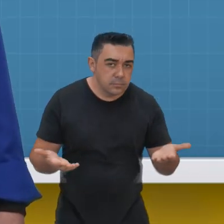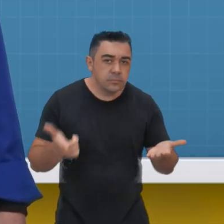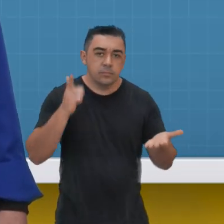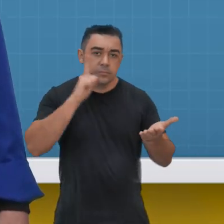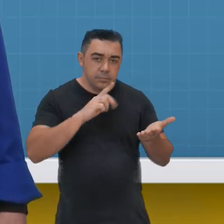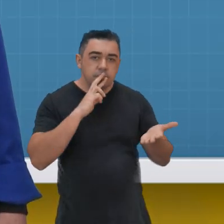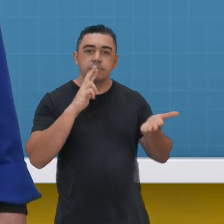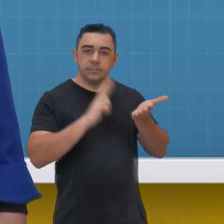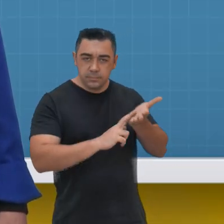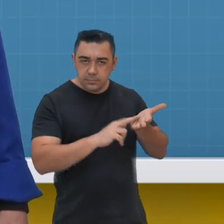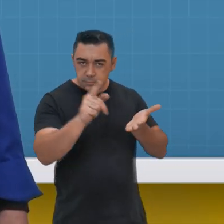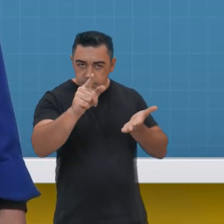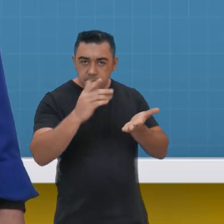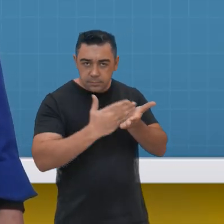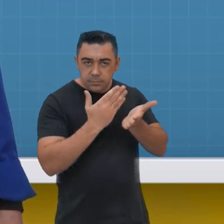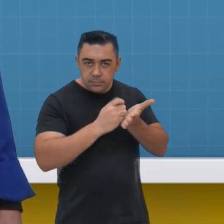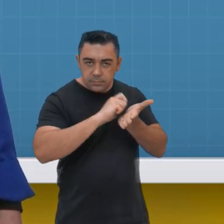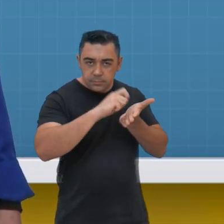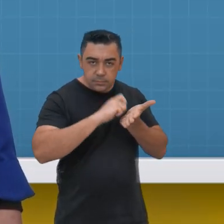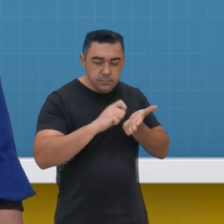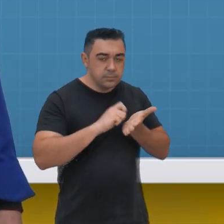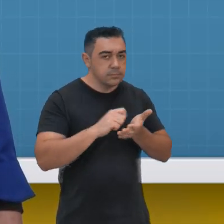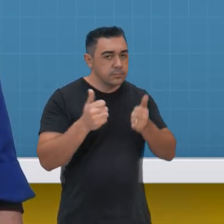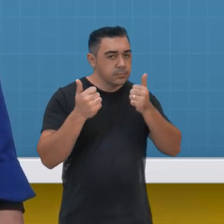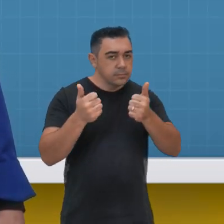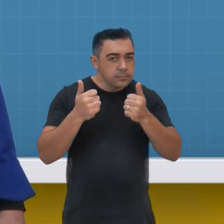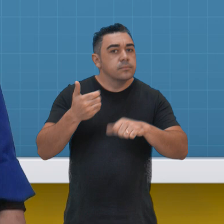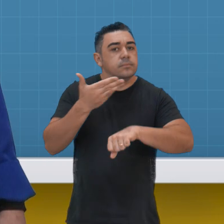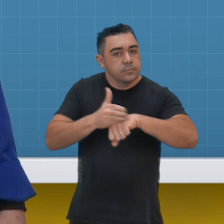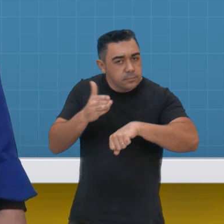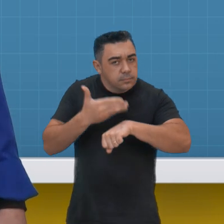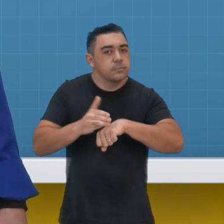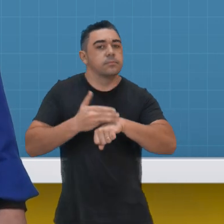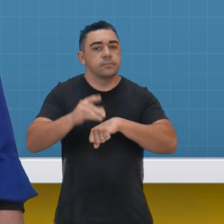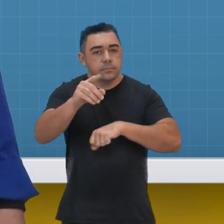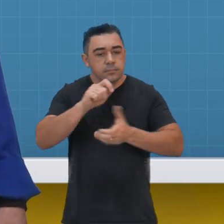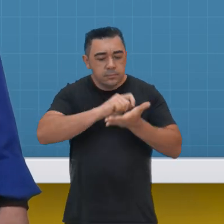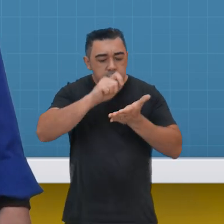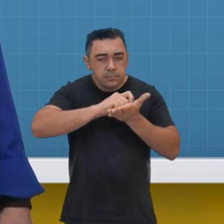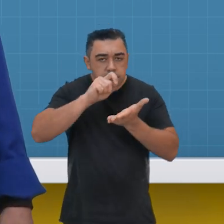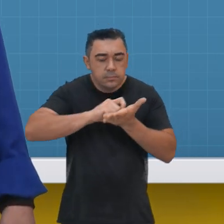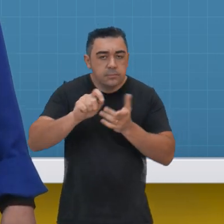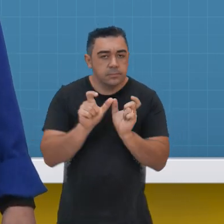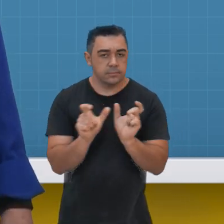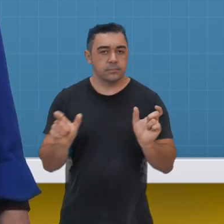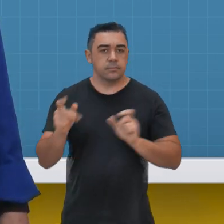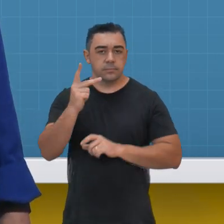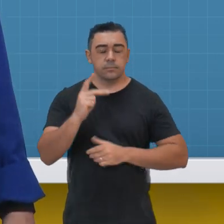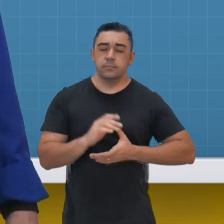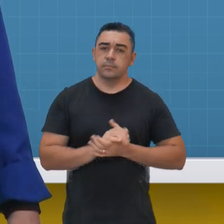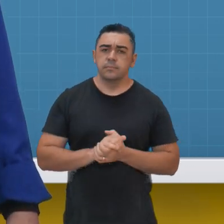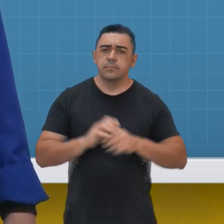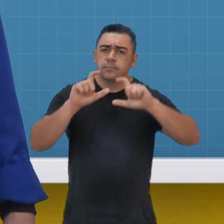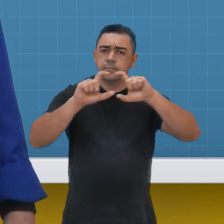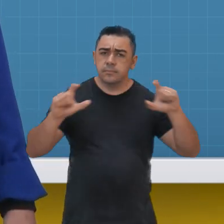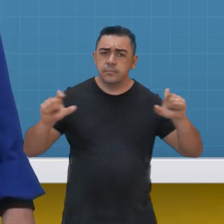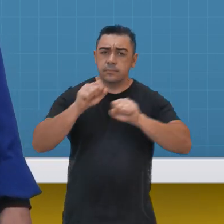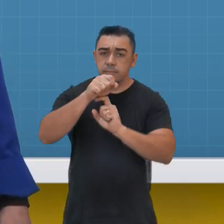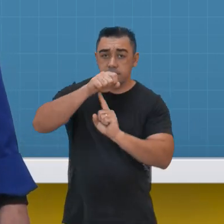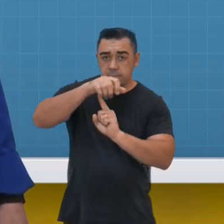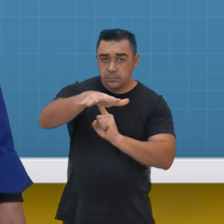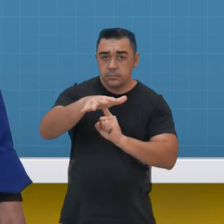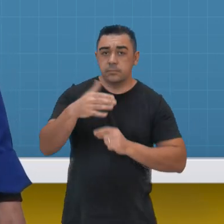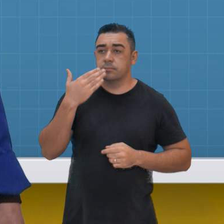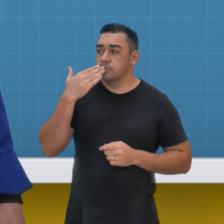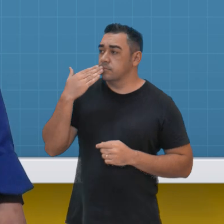E aí, respondeu lá no seu caderno? Isso, vamos praticar a escrita, né? Praticando. Neste provérbio, eu